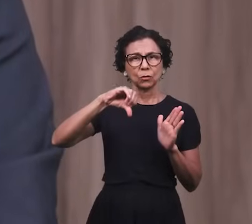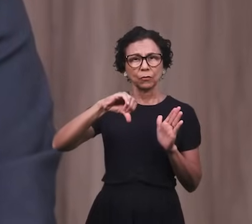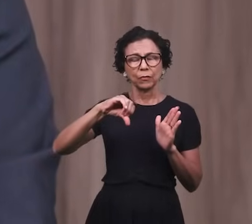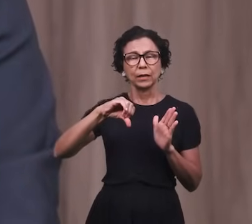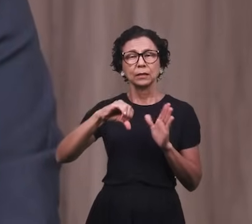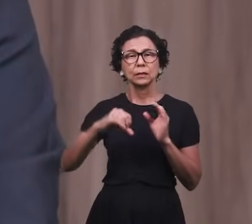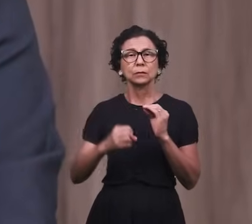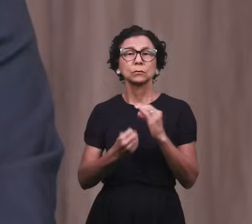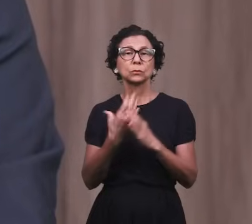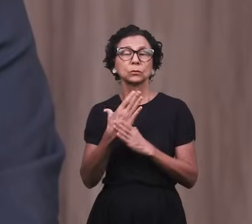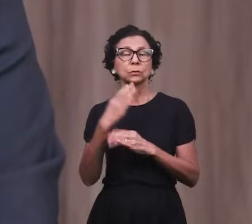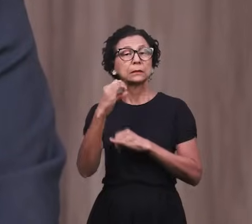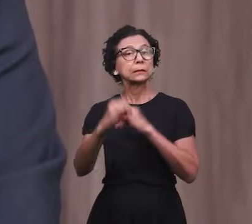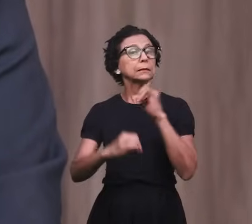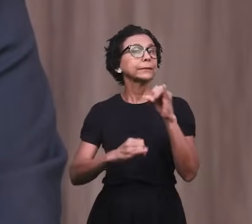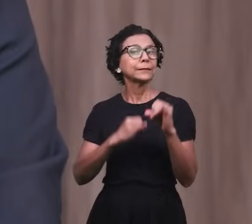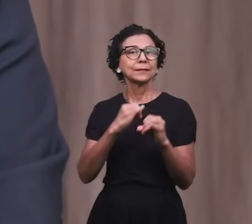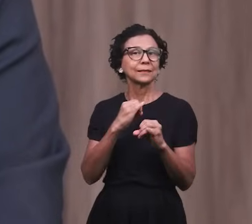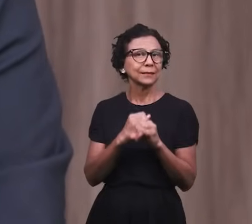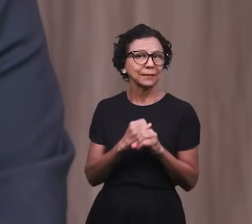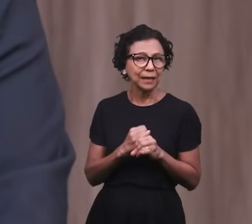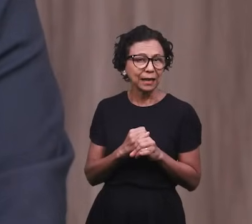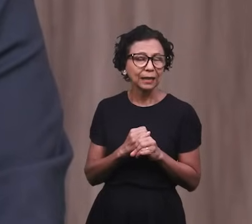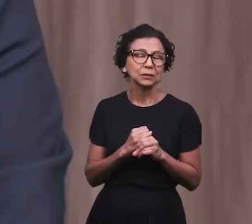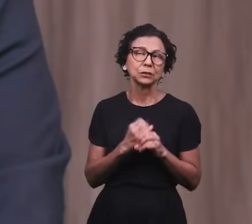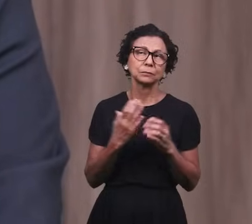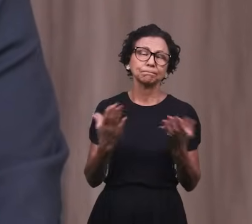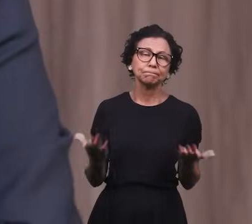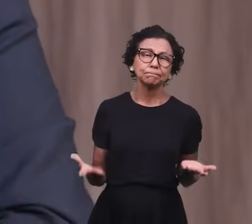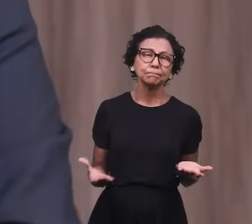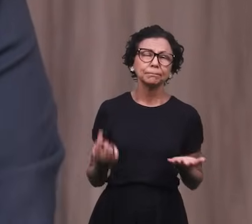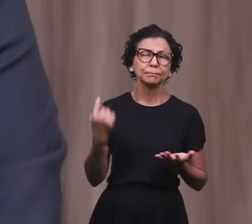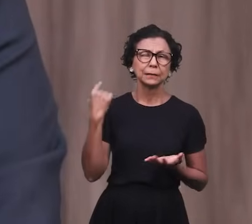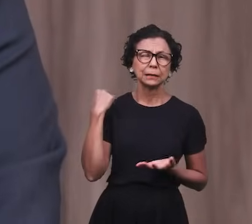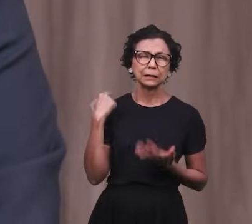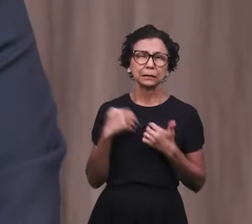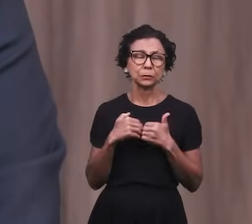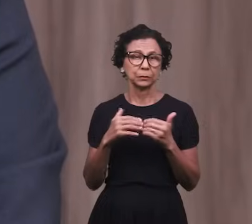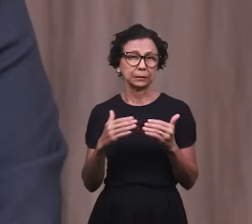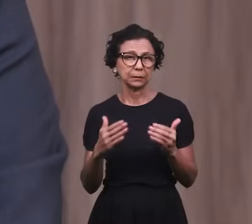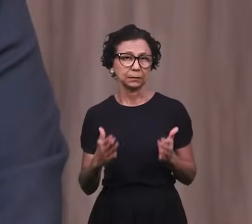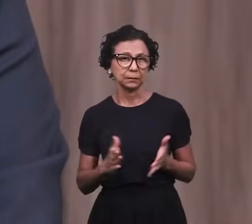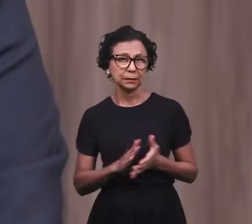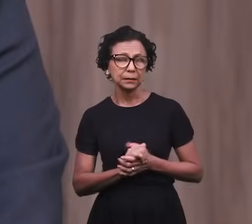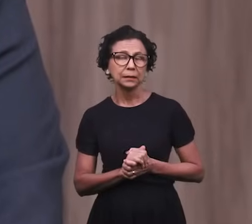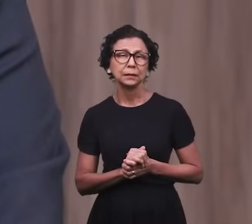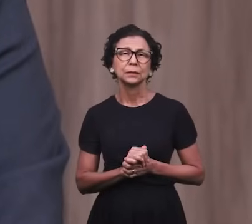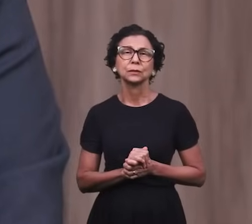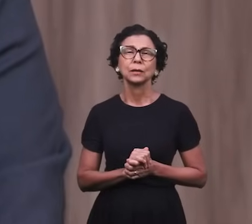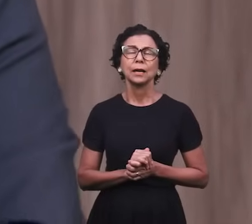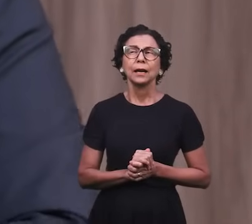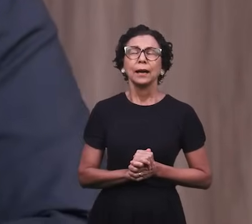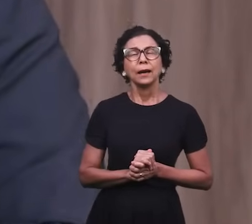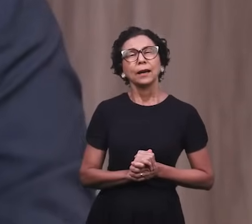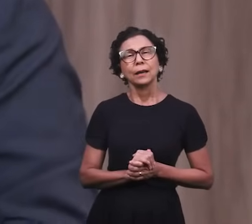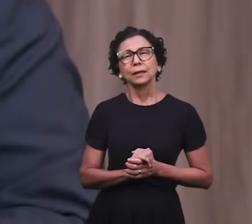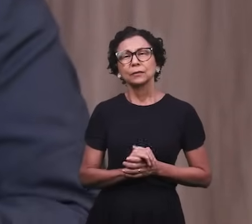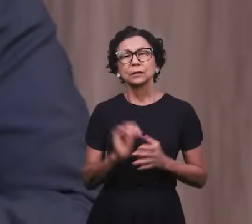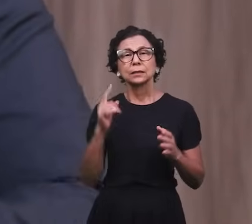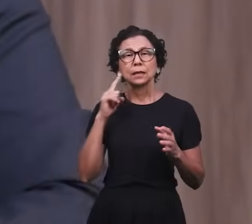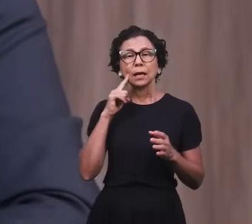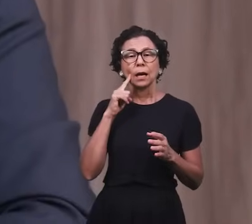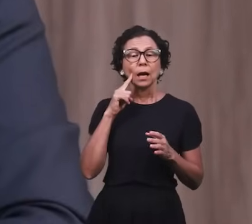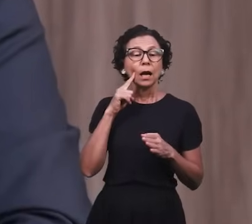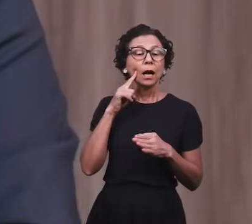quando surge a internet. Porque a internet, num primeiro momento, ela veio com uma primeira versão que as